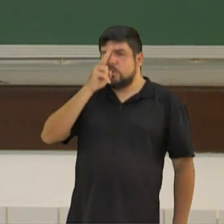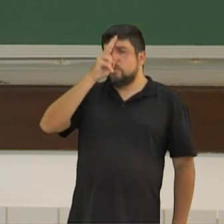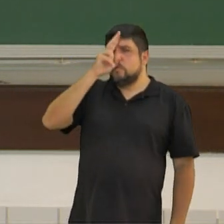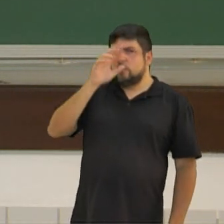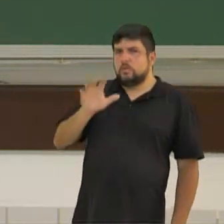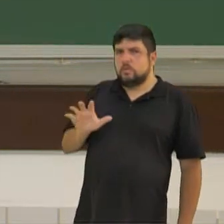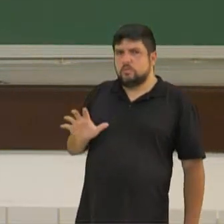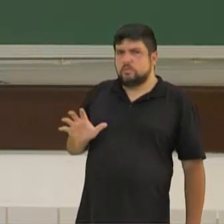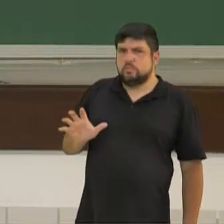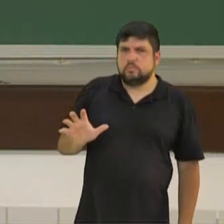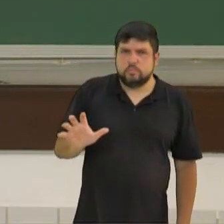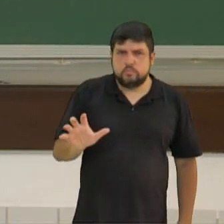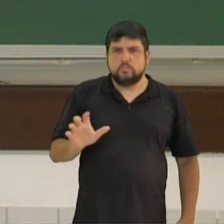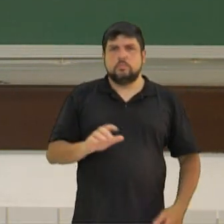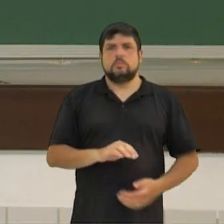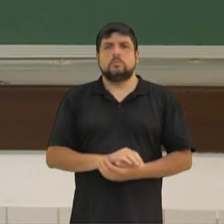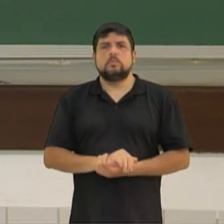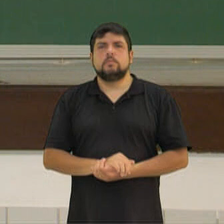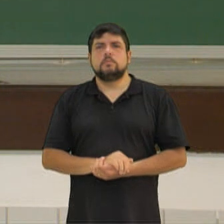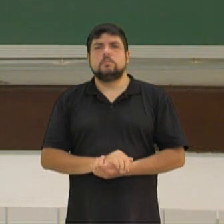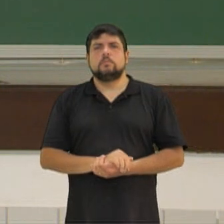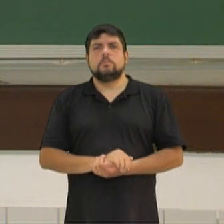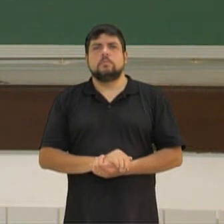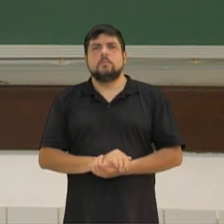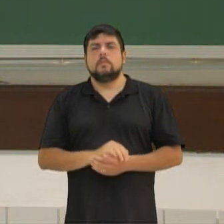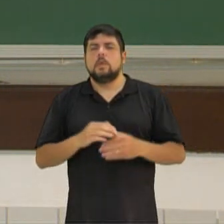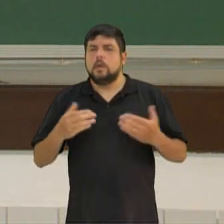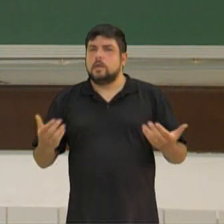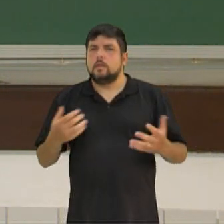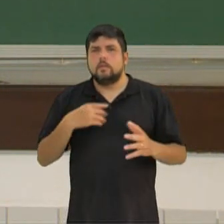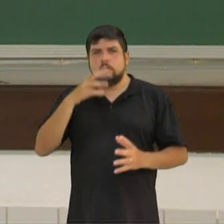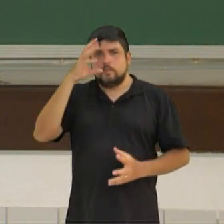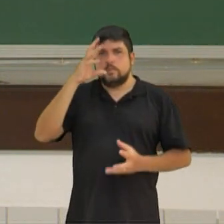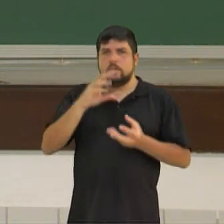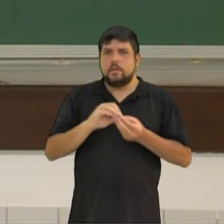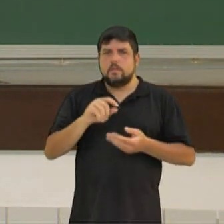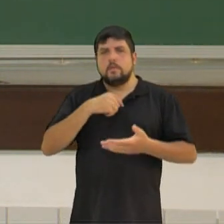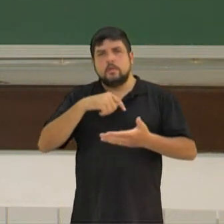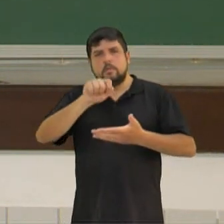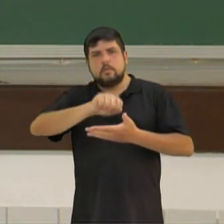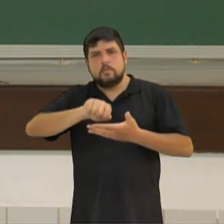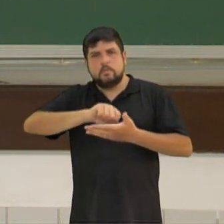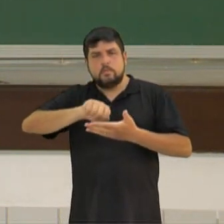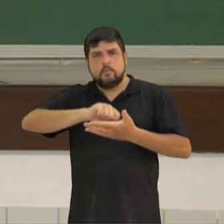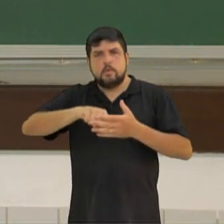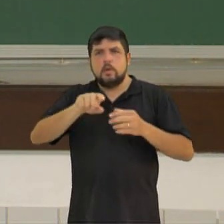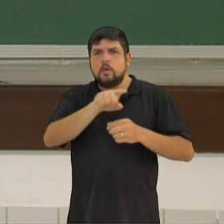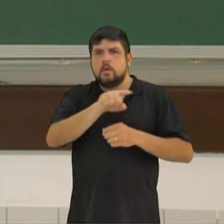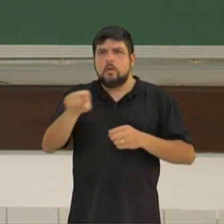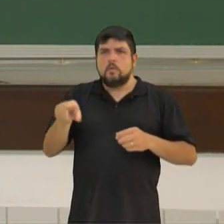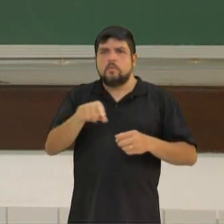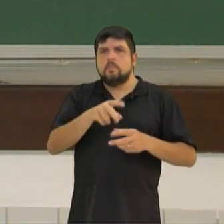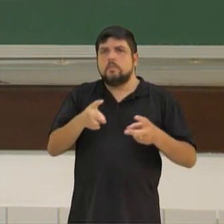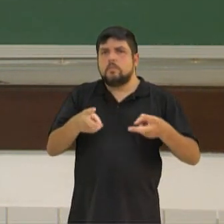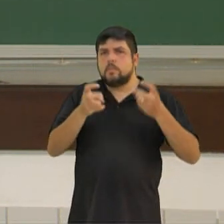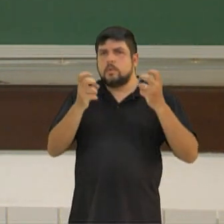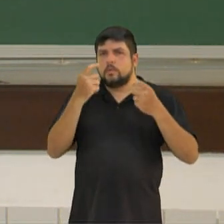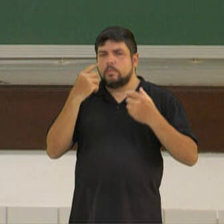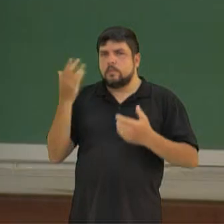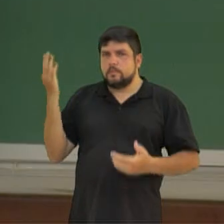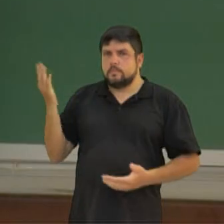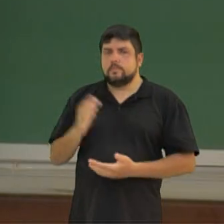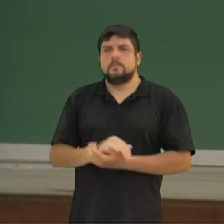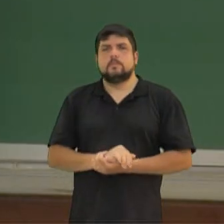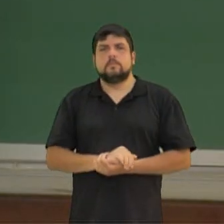poder tirá-lo da inércia, tá? Então, era isso, né, que era para você perceber aí nessa imagem, tá?